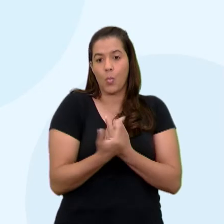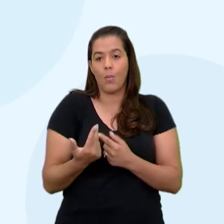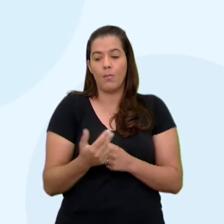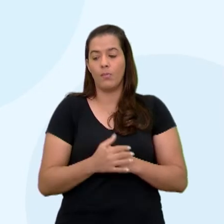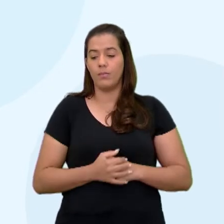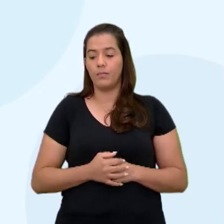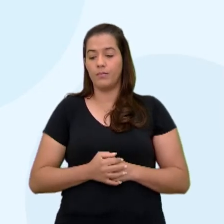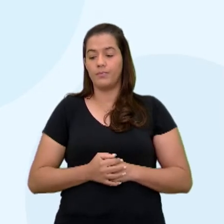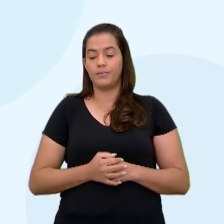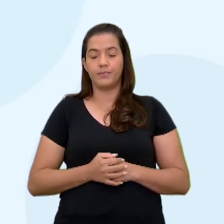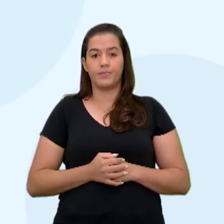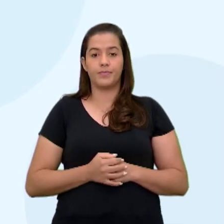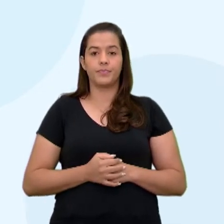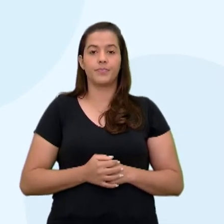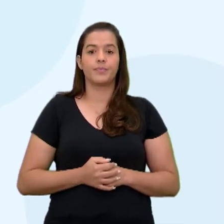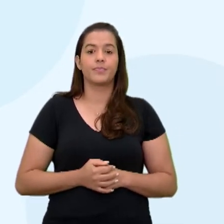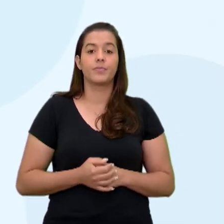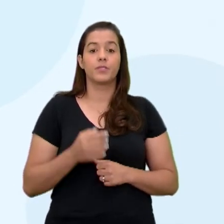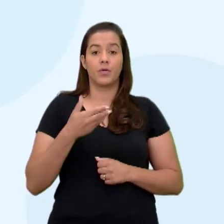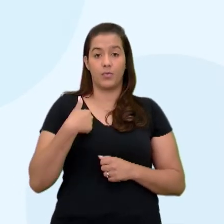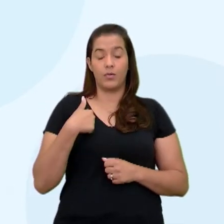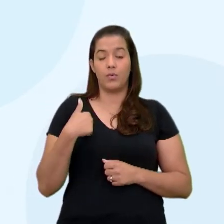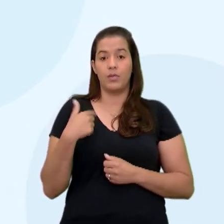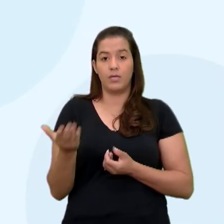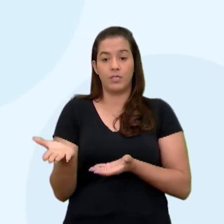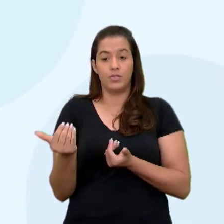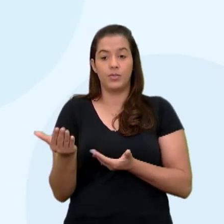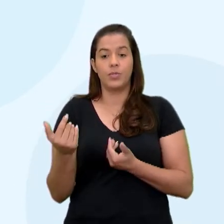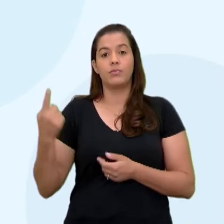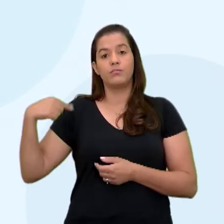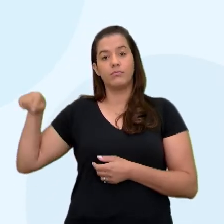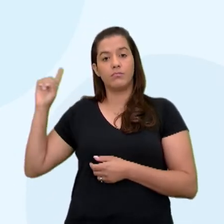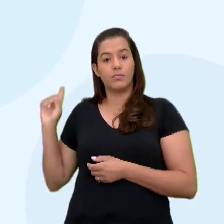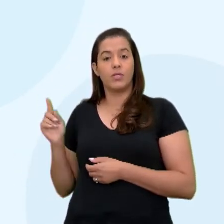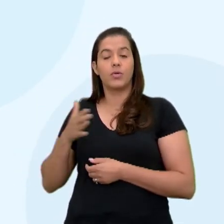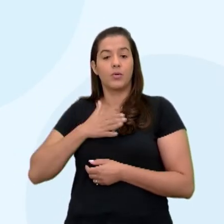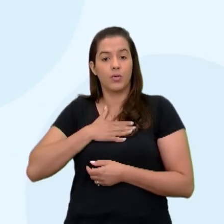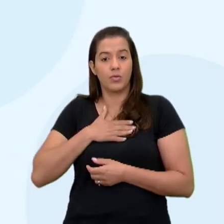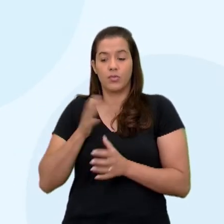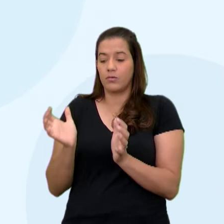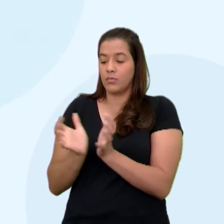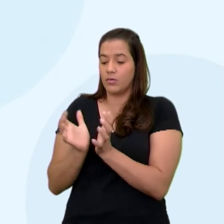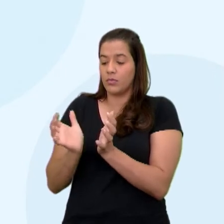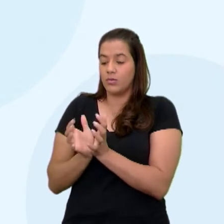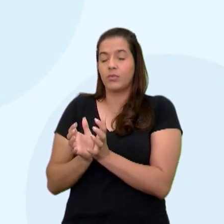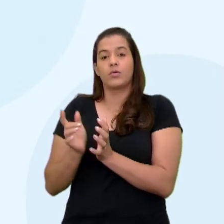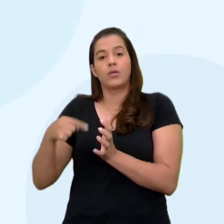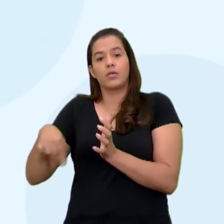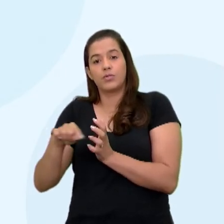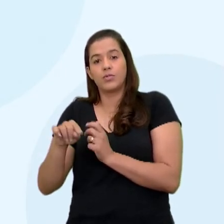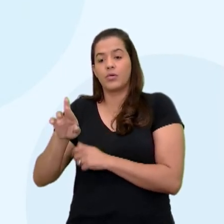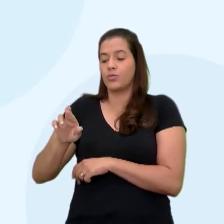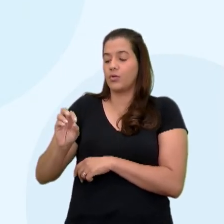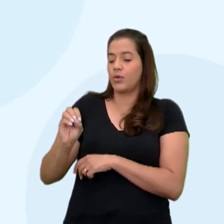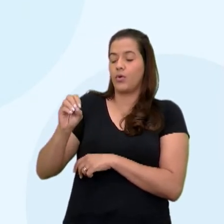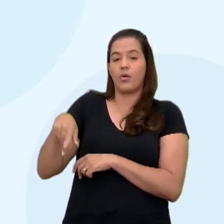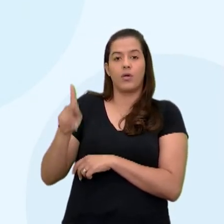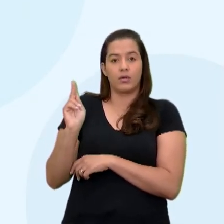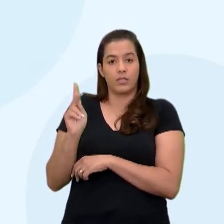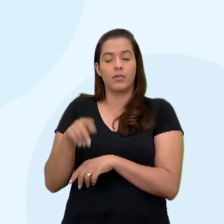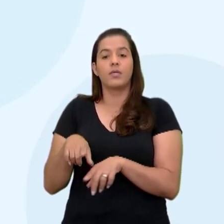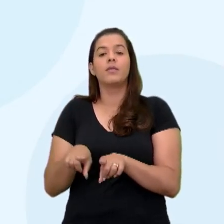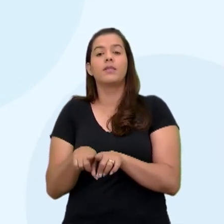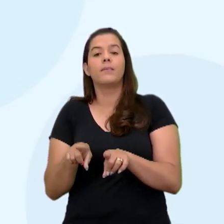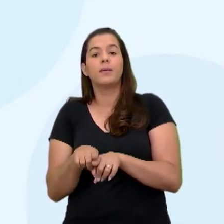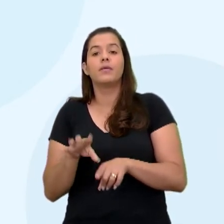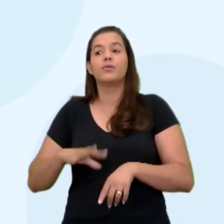rápido. Quando eu era adolescente, eu tinha minha tribo, a gente gostava de classic rock. Então,